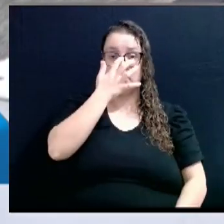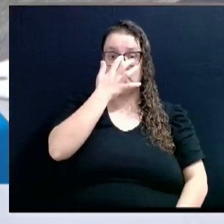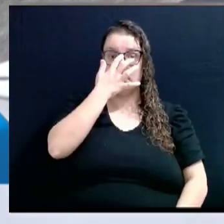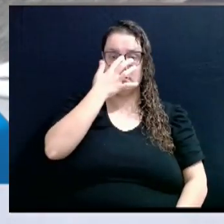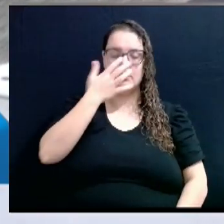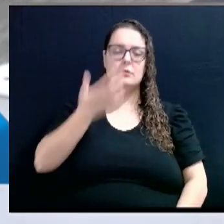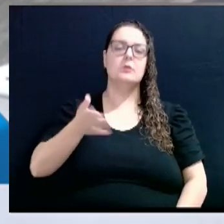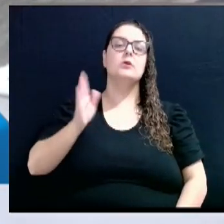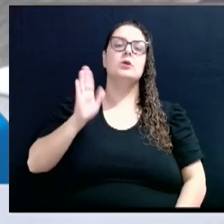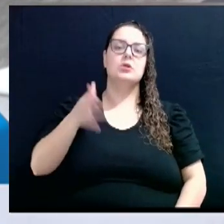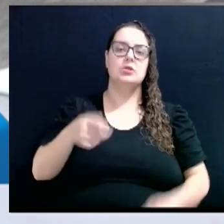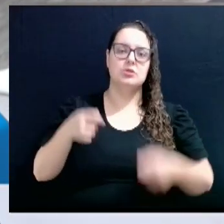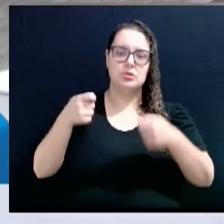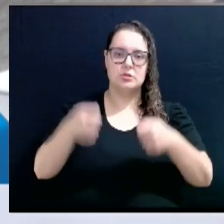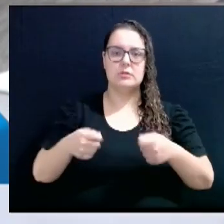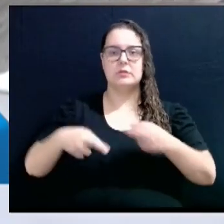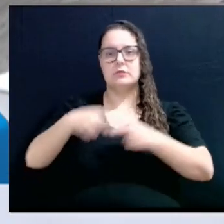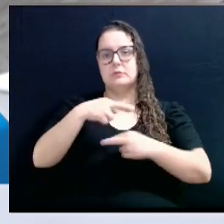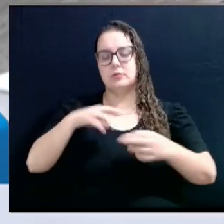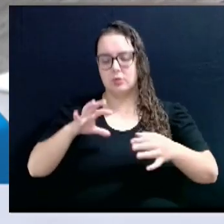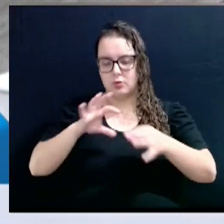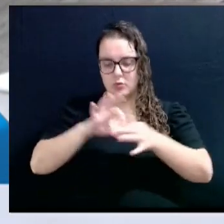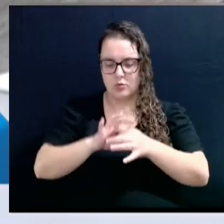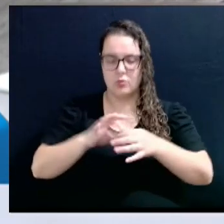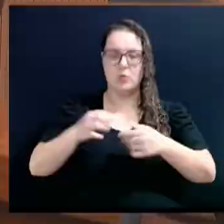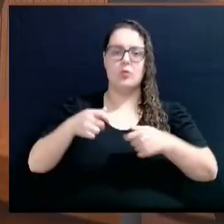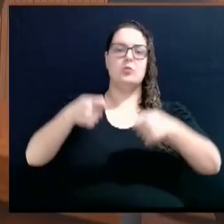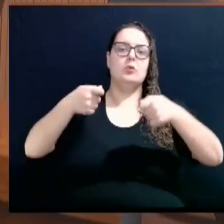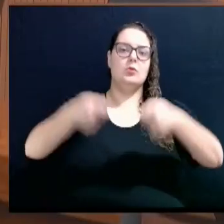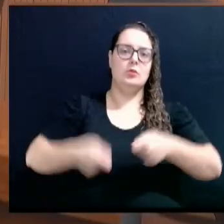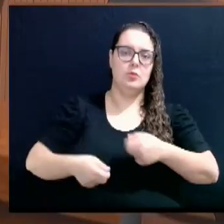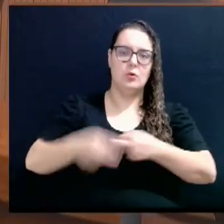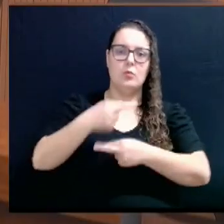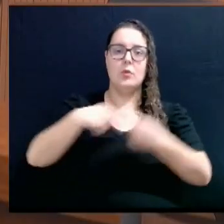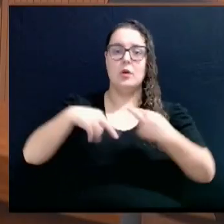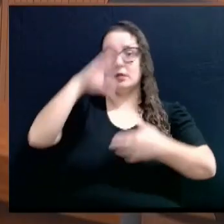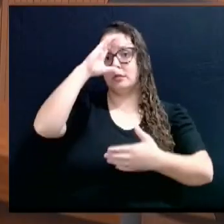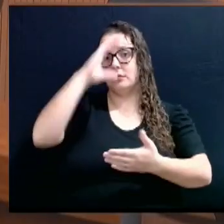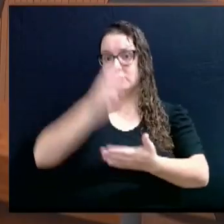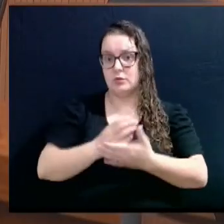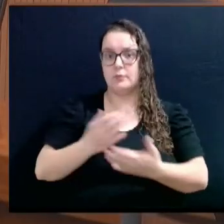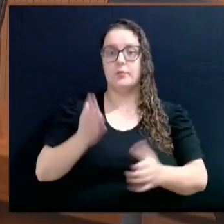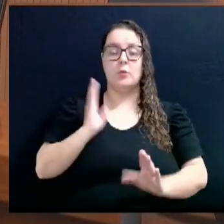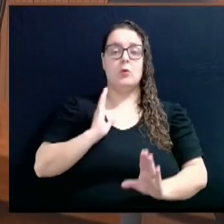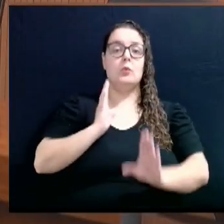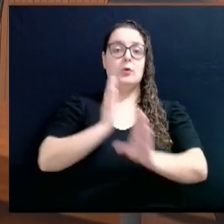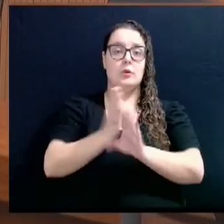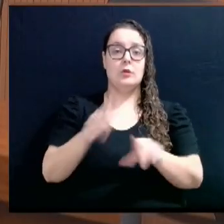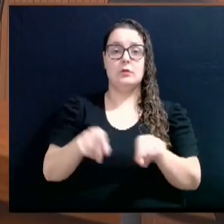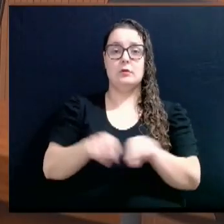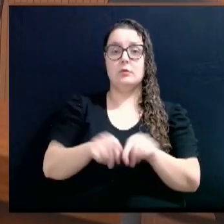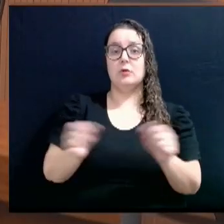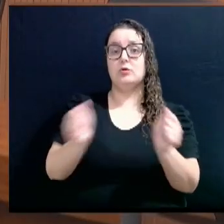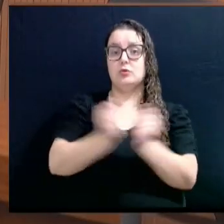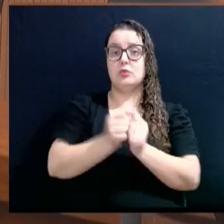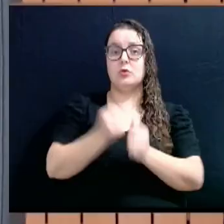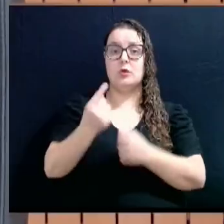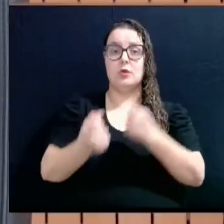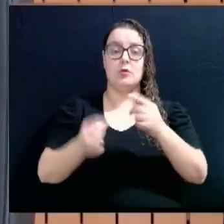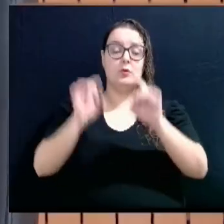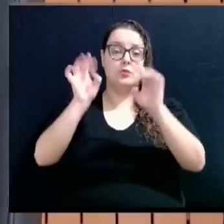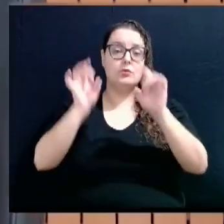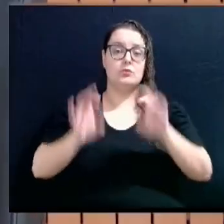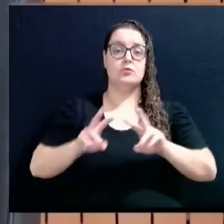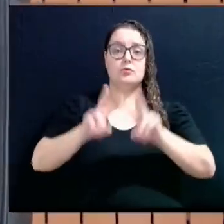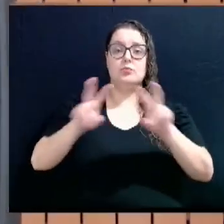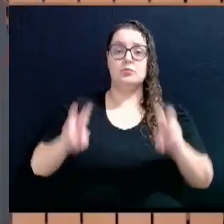estabeleceu um vínculo, já se estabeleceu uma relação de confiança. O encontro também reuniu alguns especialistas no assunto, como